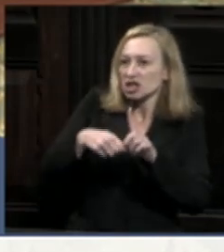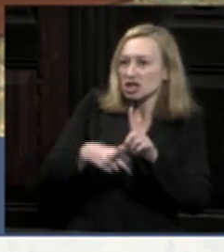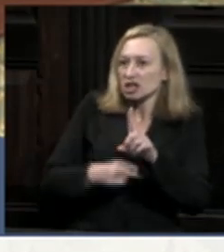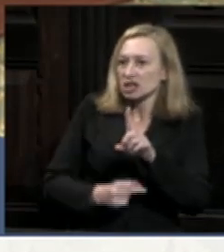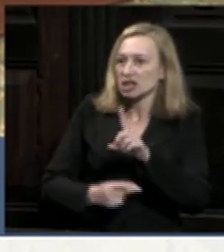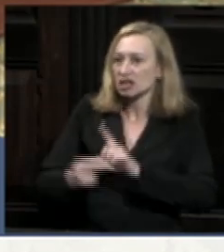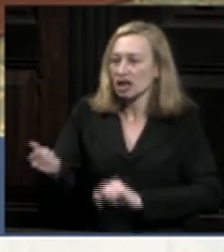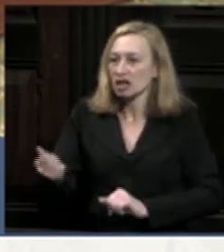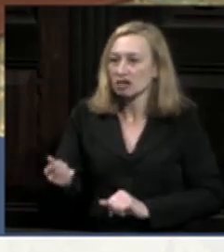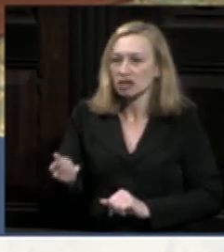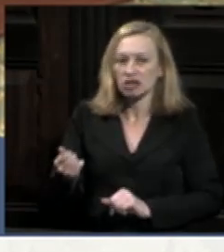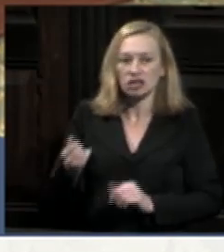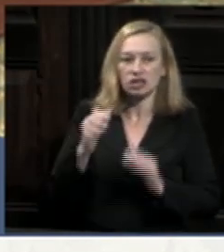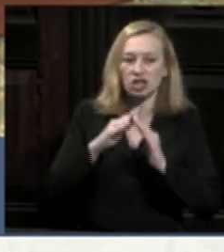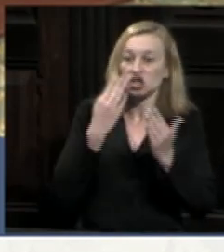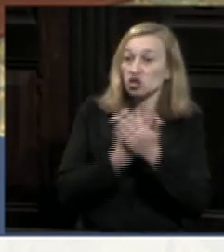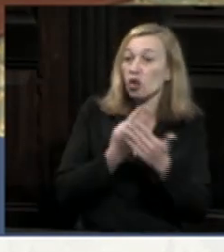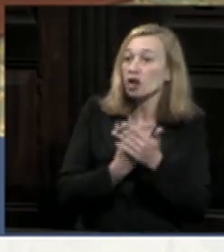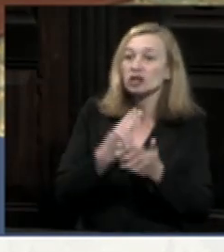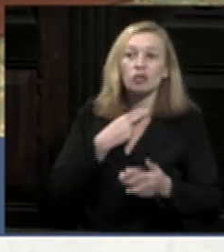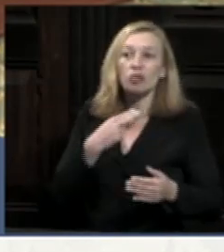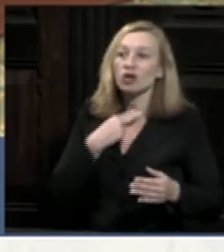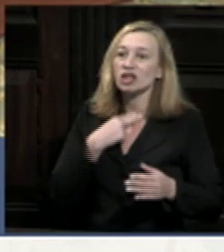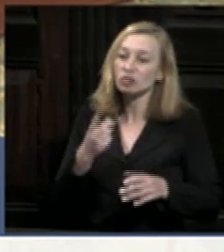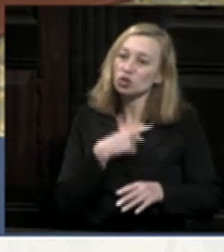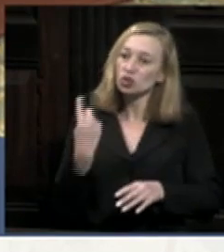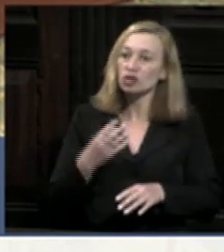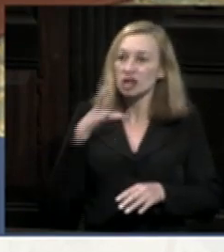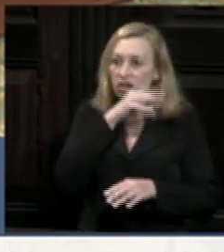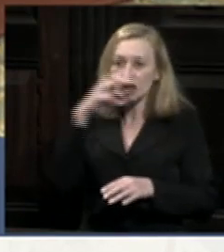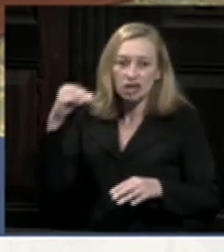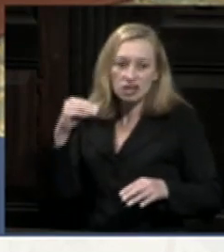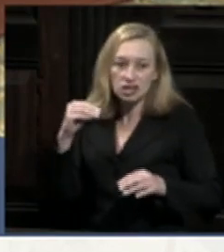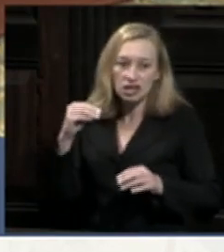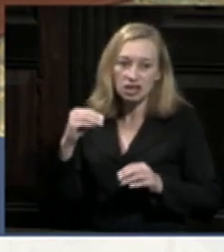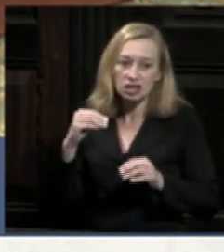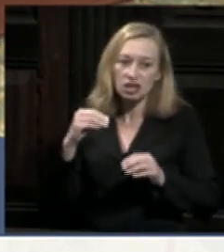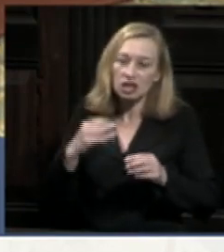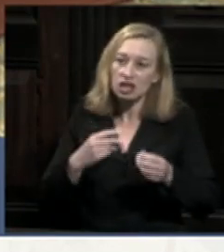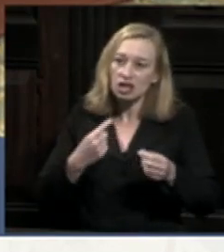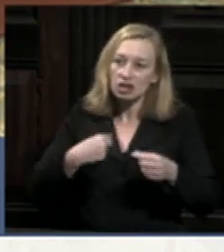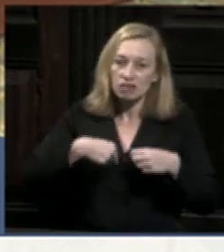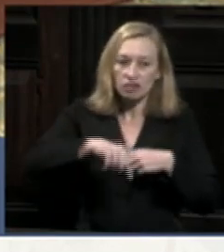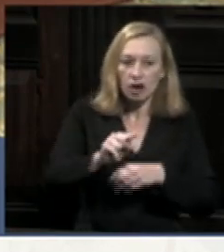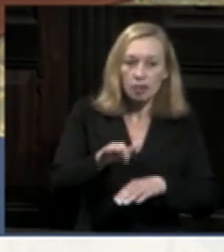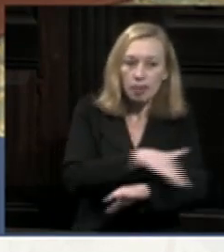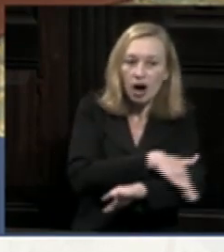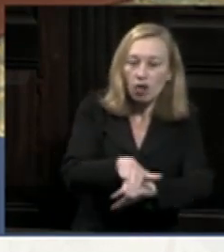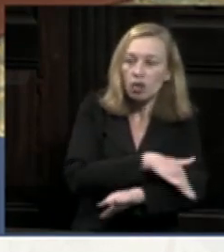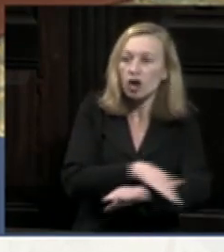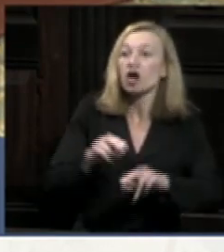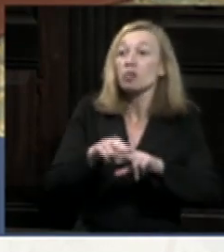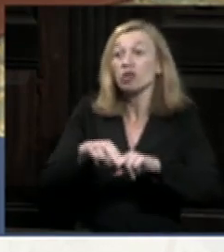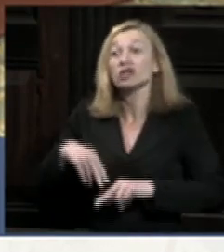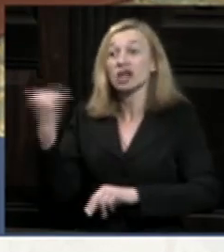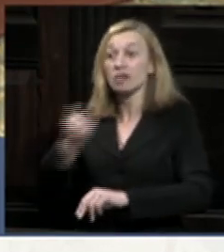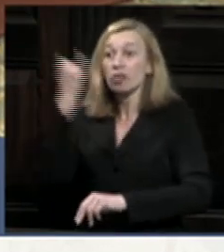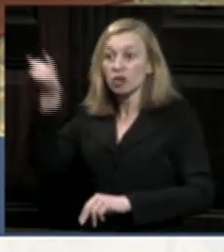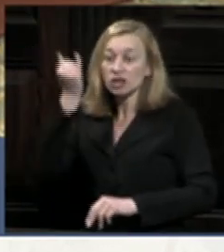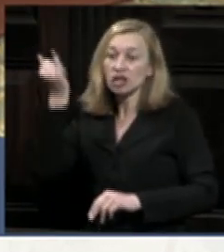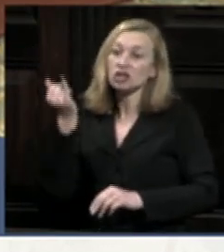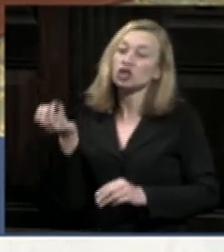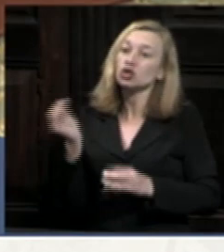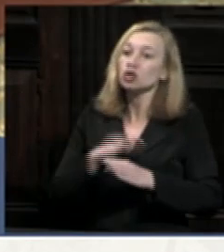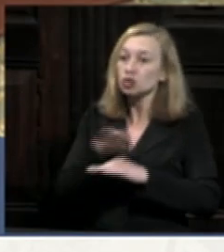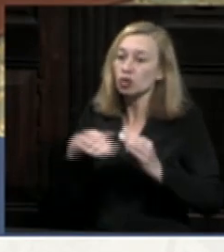adolescentes não sejam tragados pela dinâmica da violência é que a gente tem lutado para que o acesso à escola para que o direito